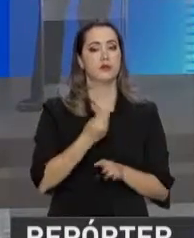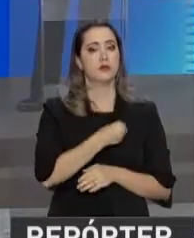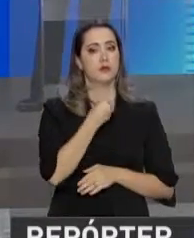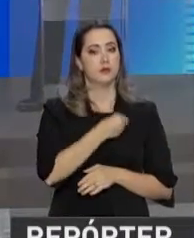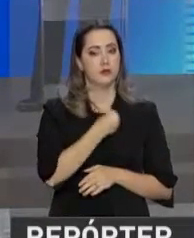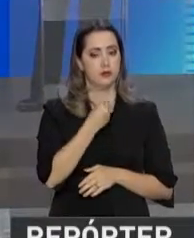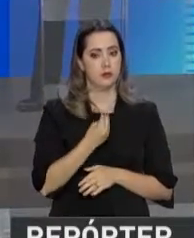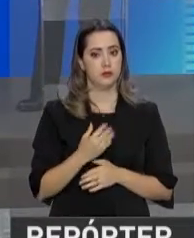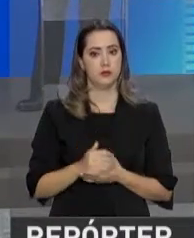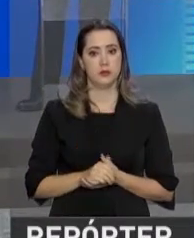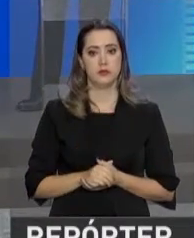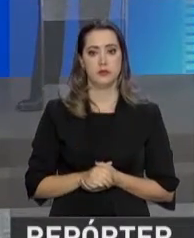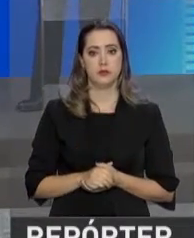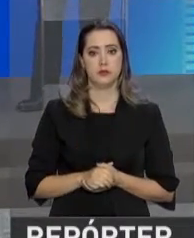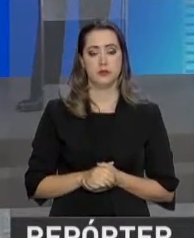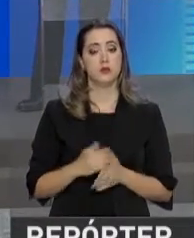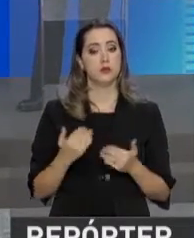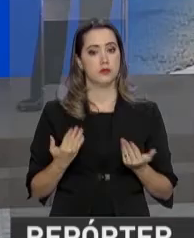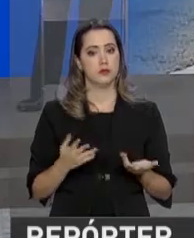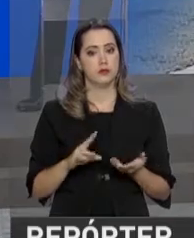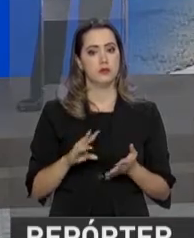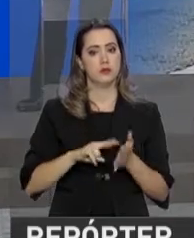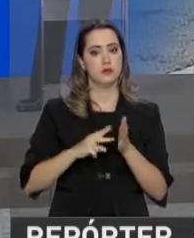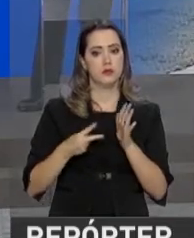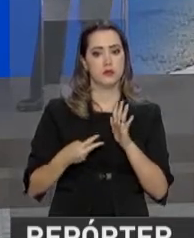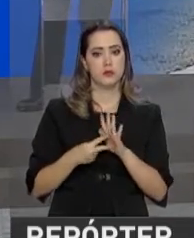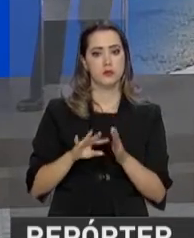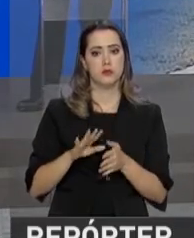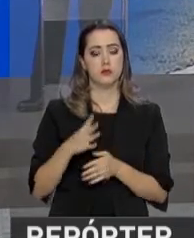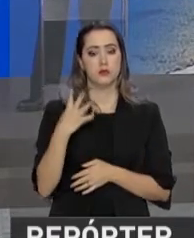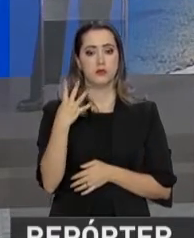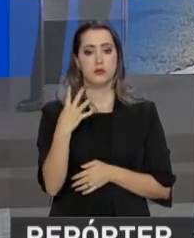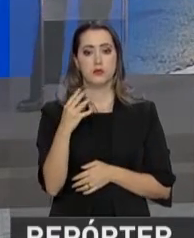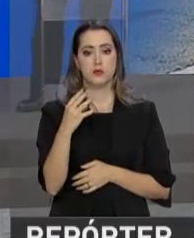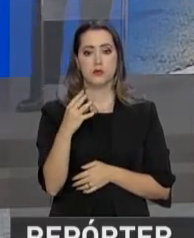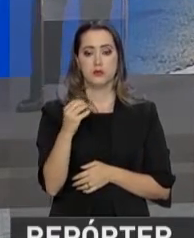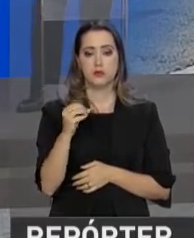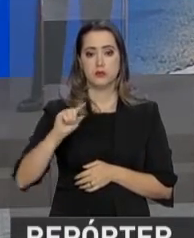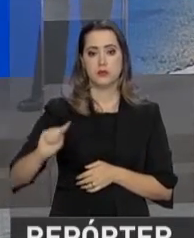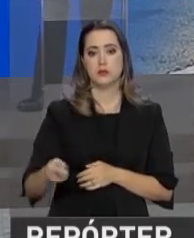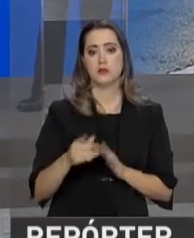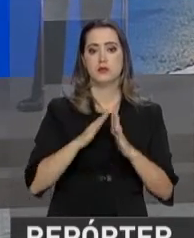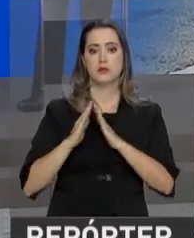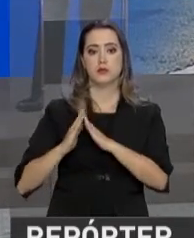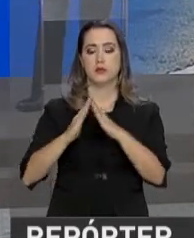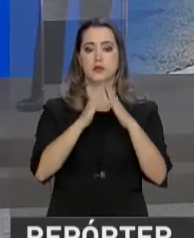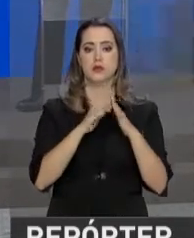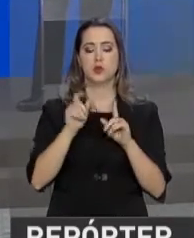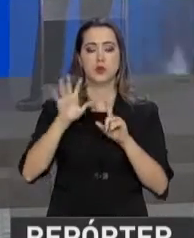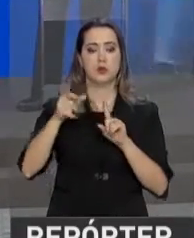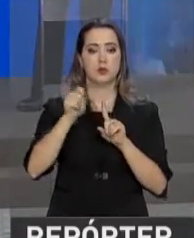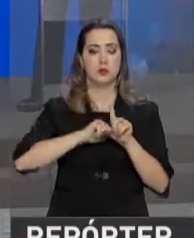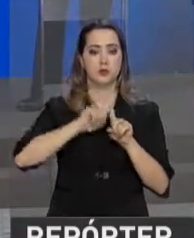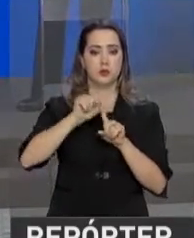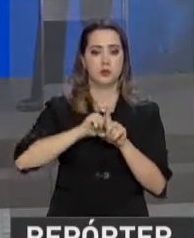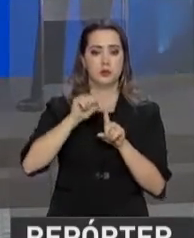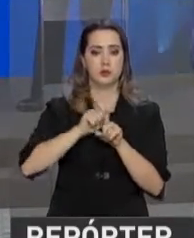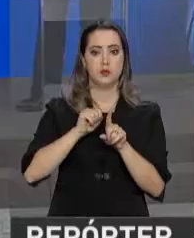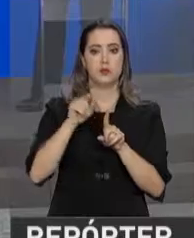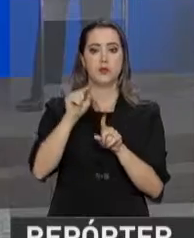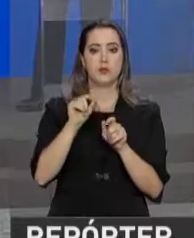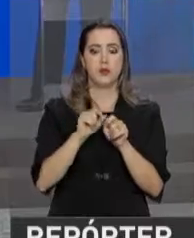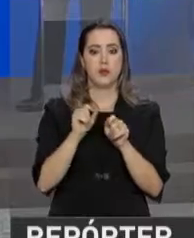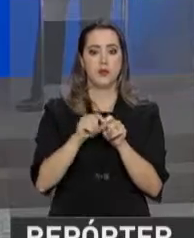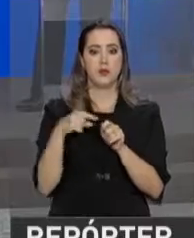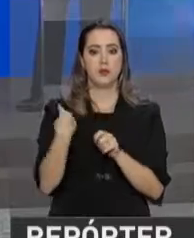minha vida isso dá cerca de 40 mil casas por mês este foi o produto